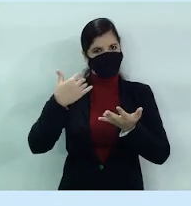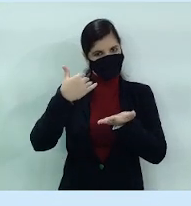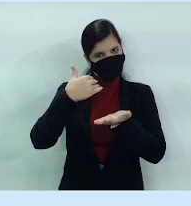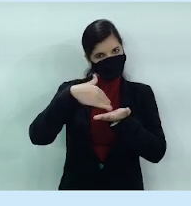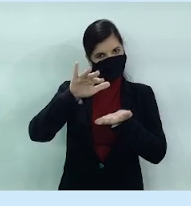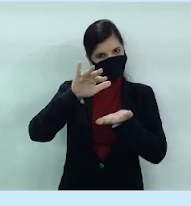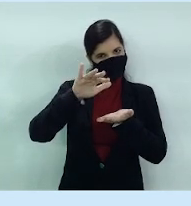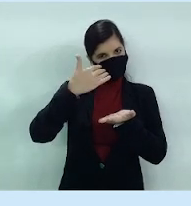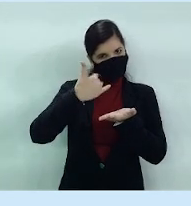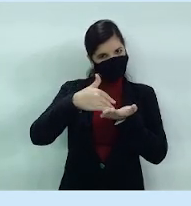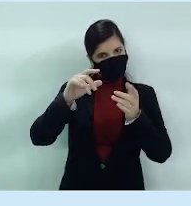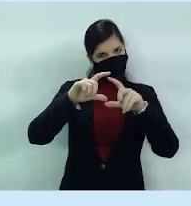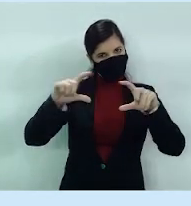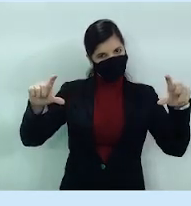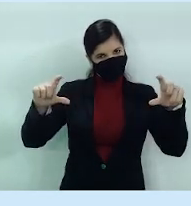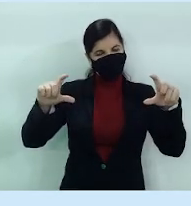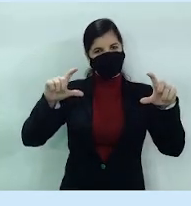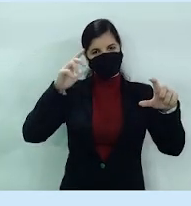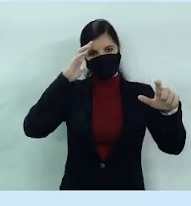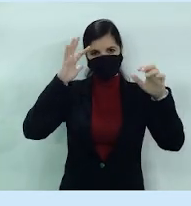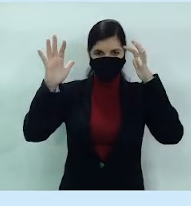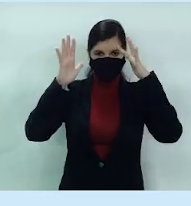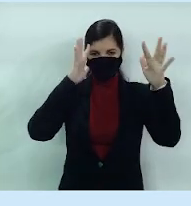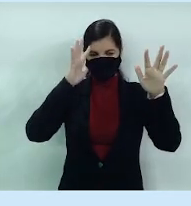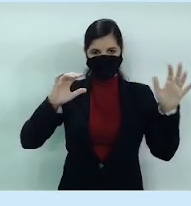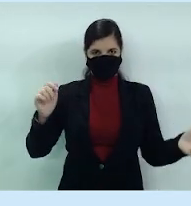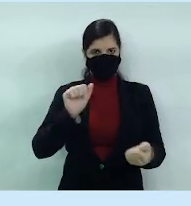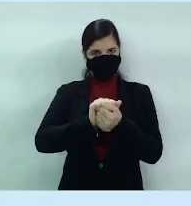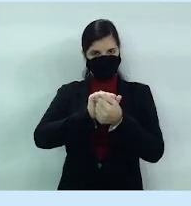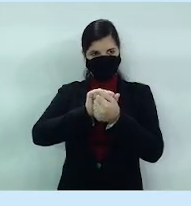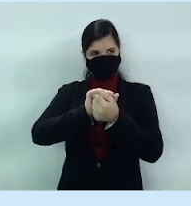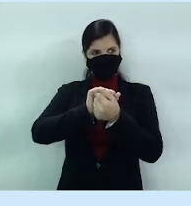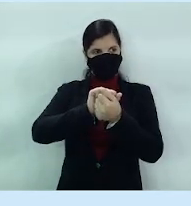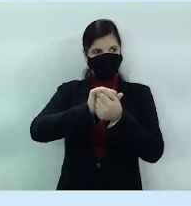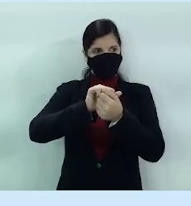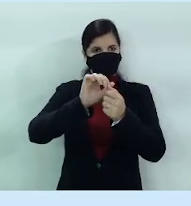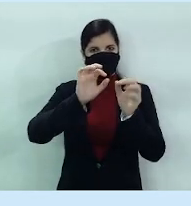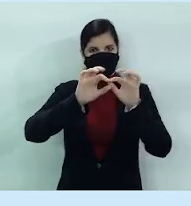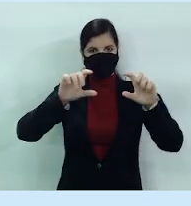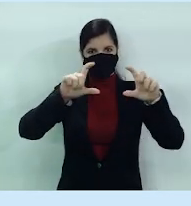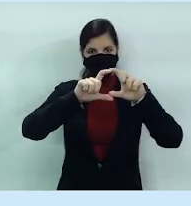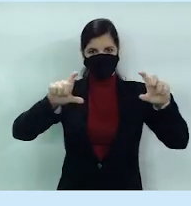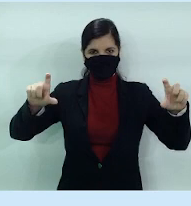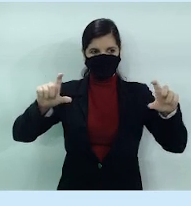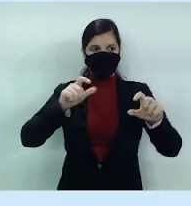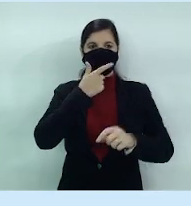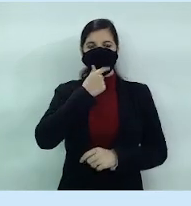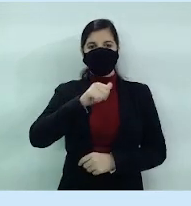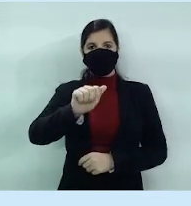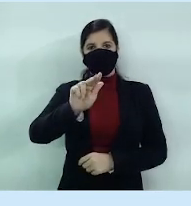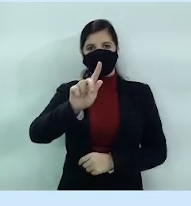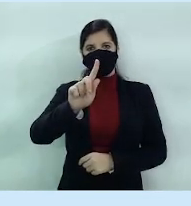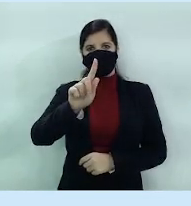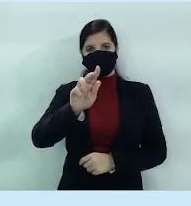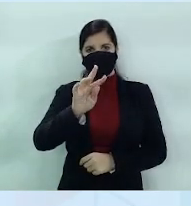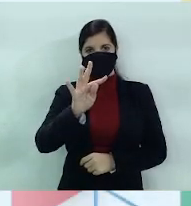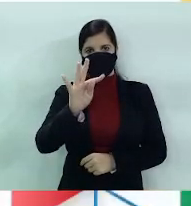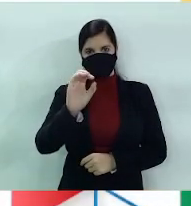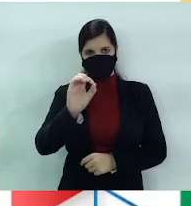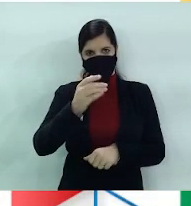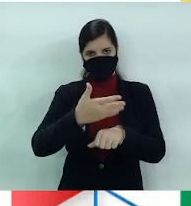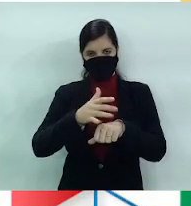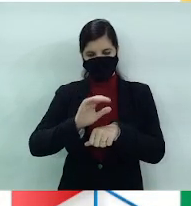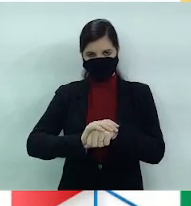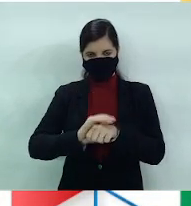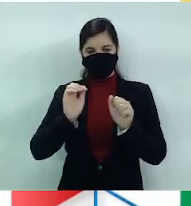mensagem para nós podermos refletir juntos. É uma mensagem de Augusto Branco. Ele vai dizer o seguinte: